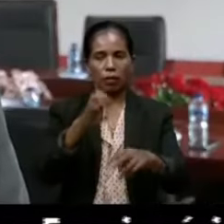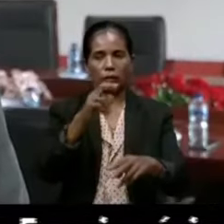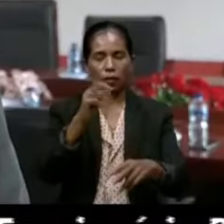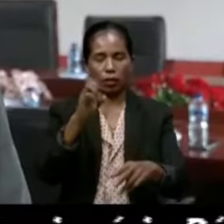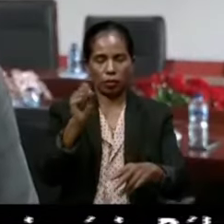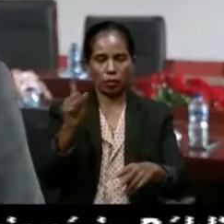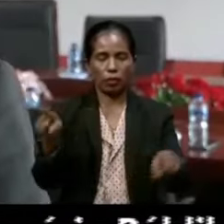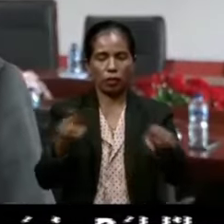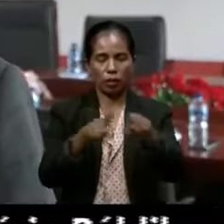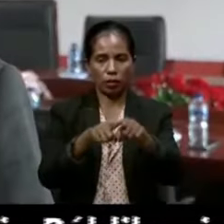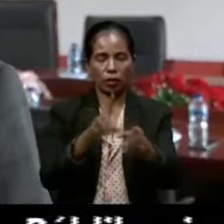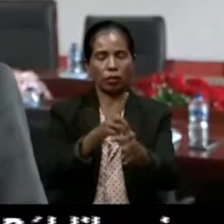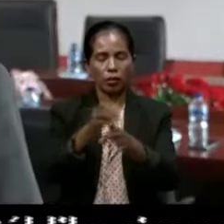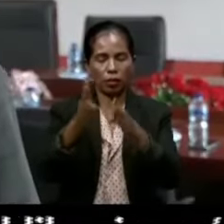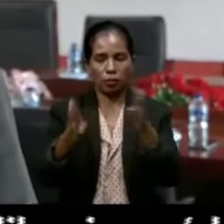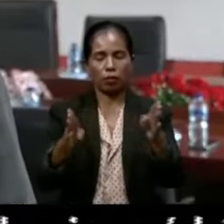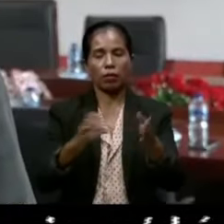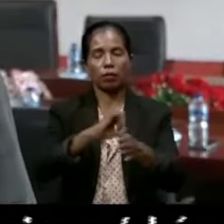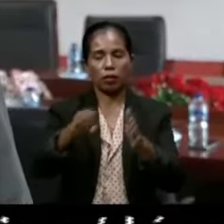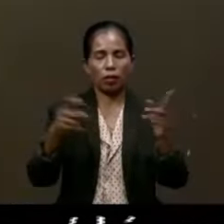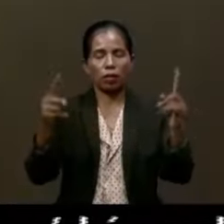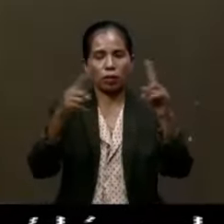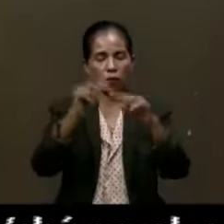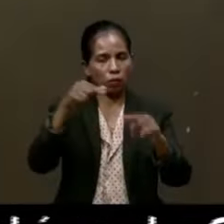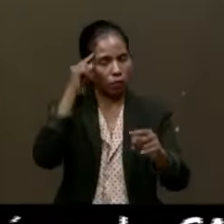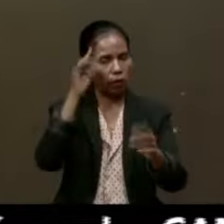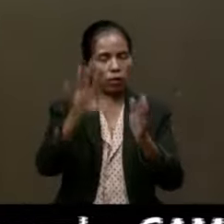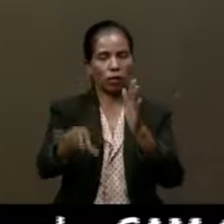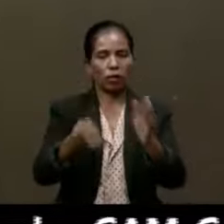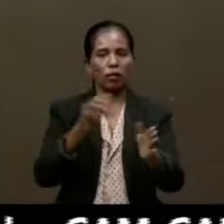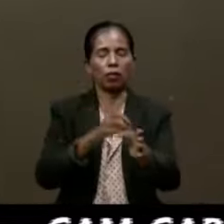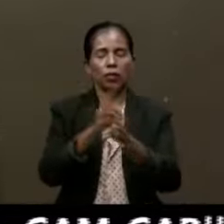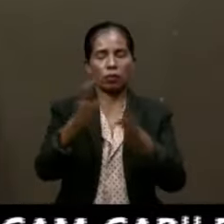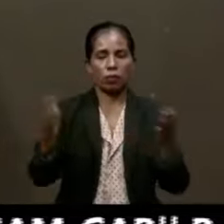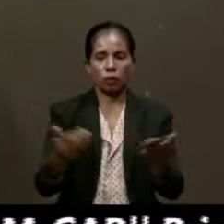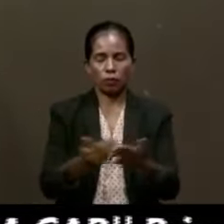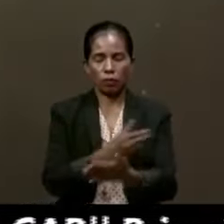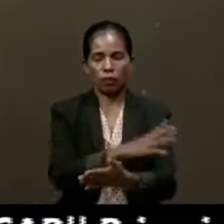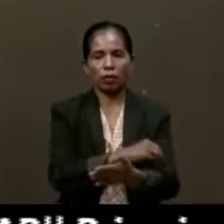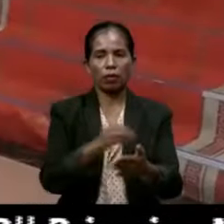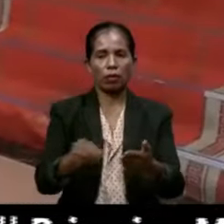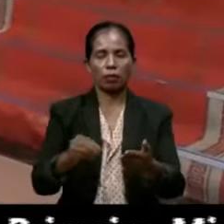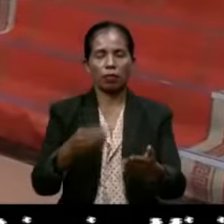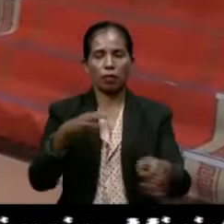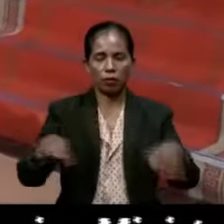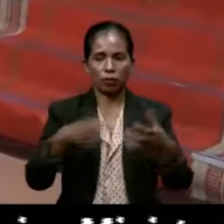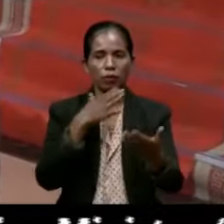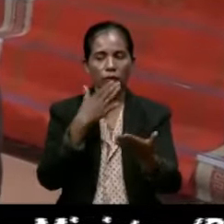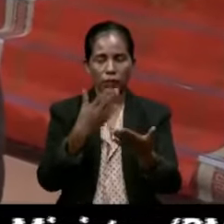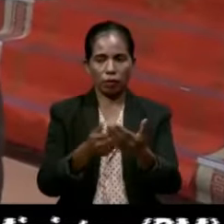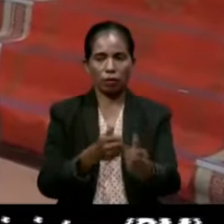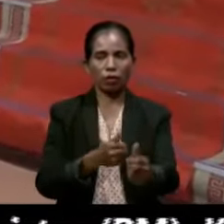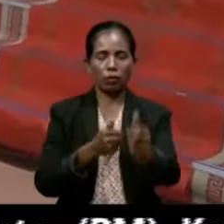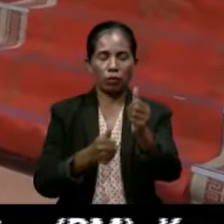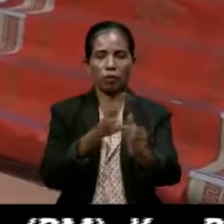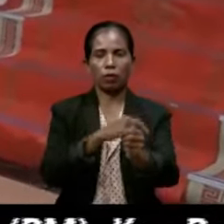Monteiro, anessa inspetor-geral AIFAESA, to governo, halo nomeação, ba inspetor-geral FOM, AIFAESA, bele funciona, Joliak, tuir